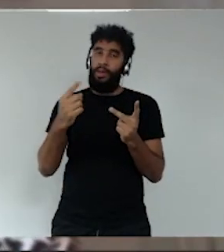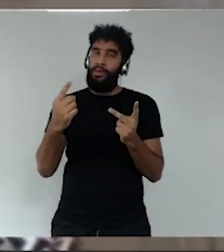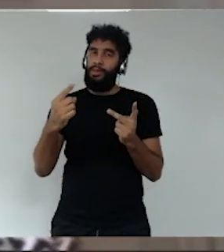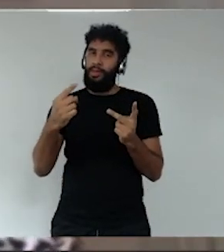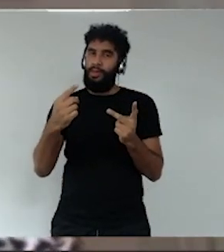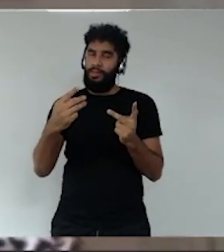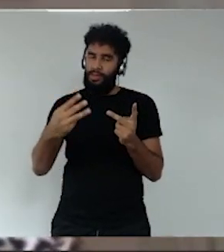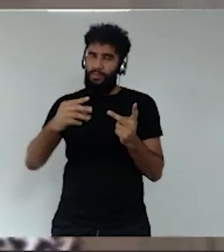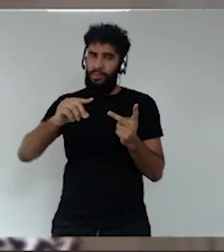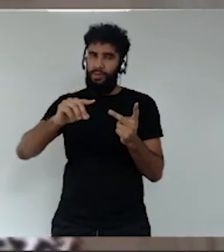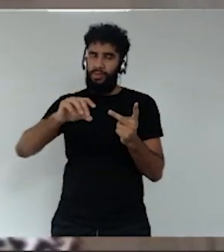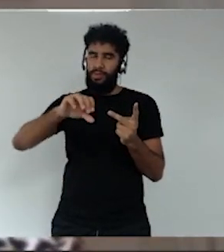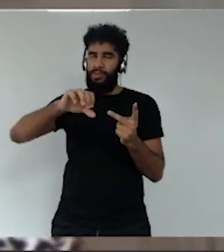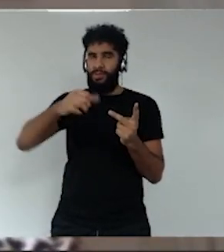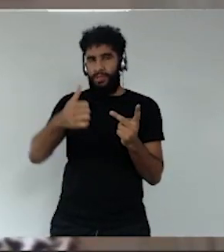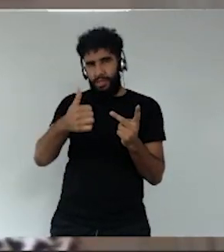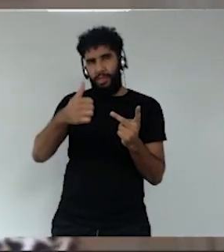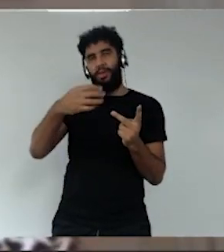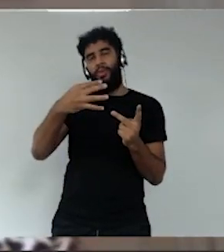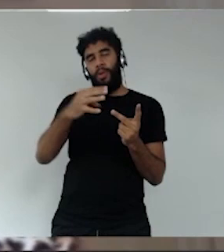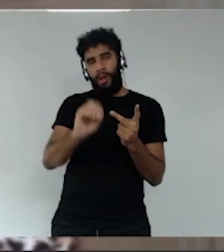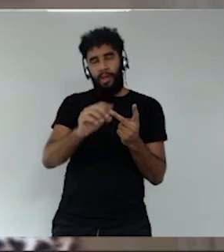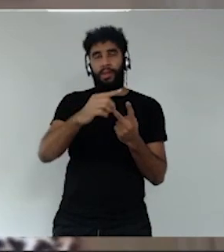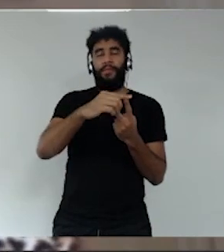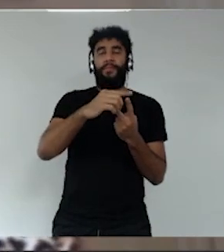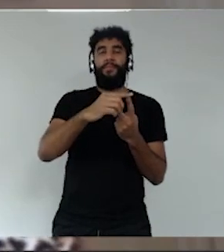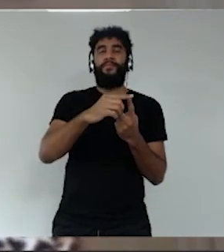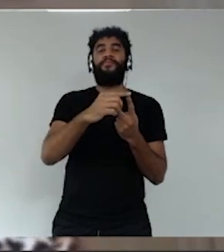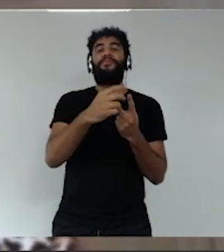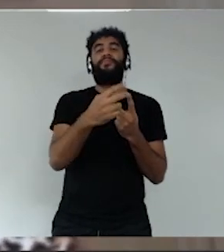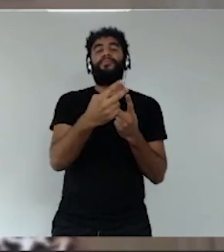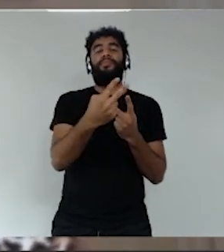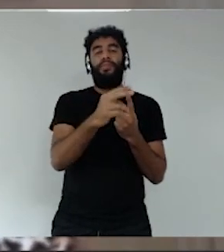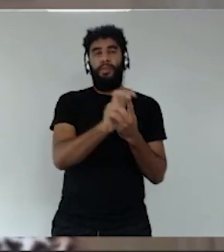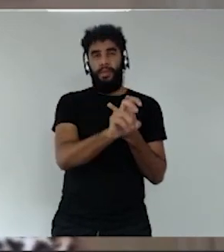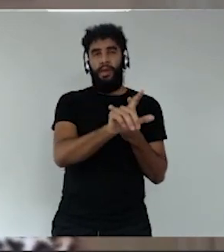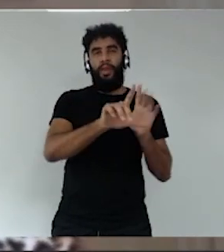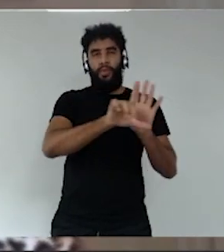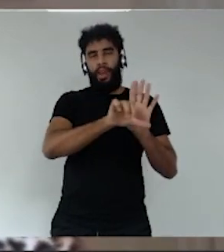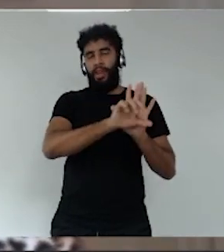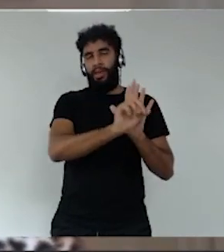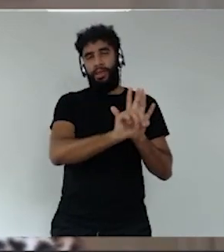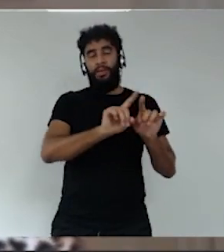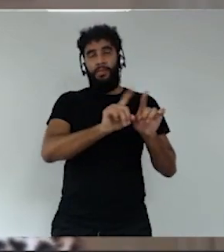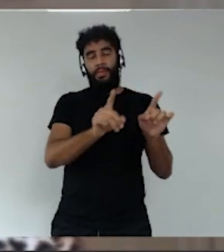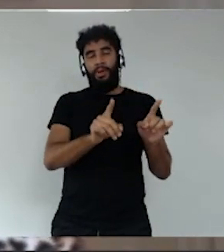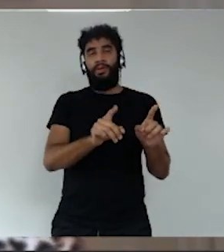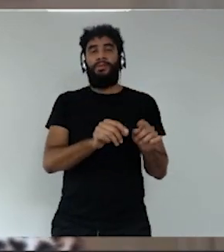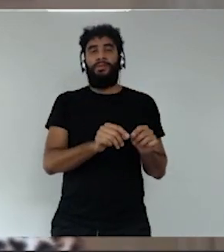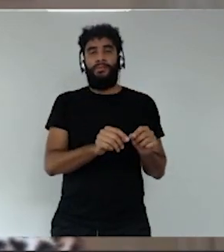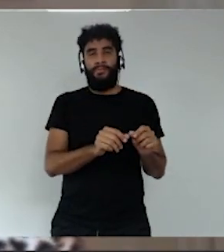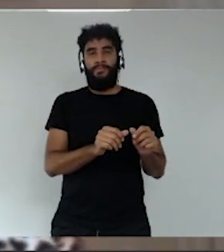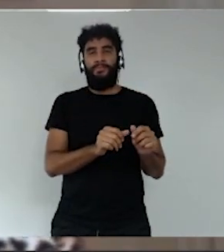13.140, e o normativo da Resolução 125, que apesar de não ser uma lei, não foi revogada